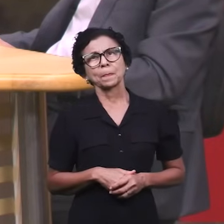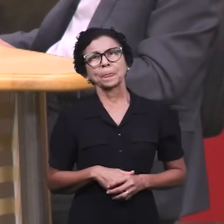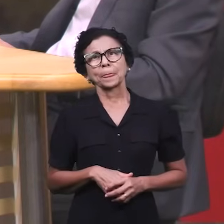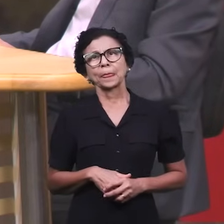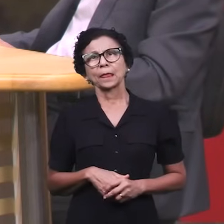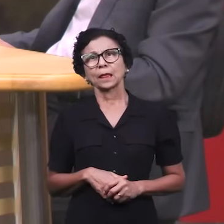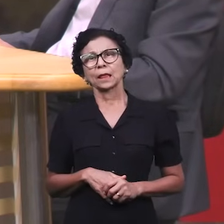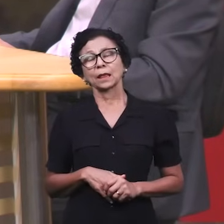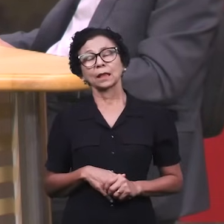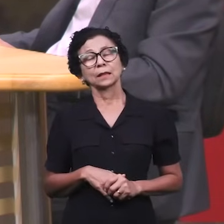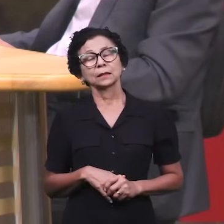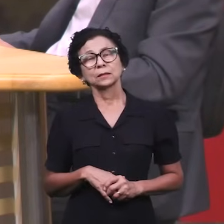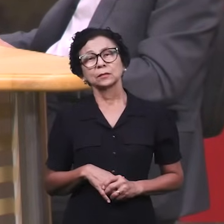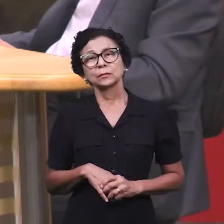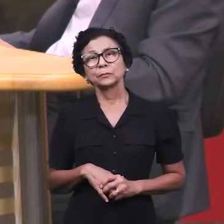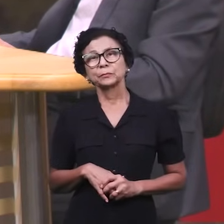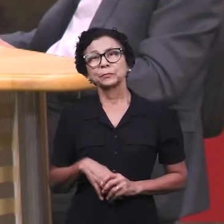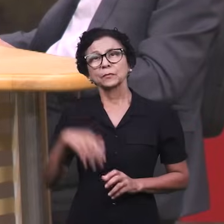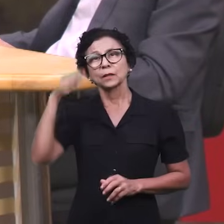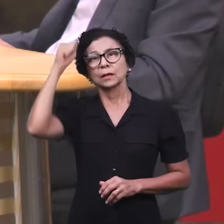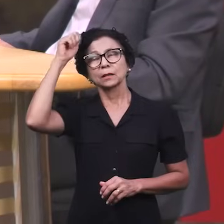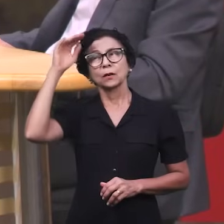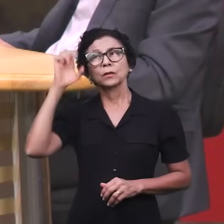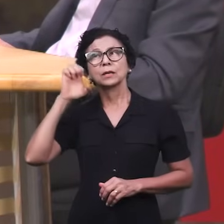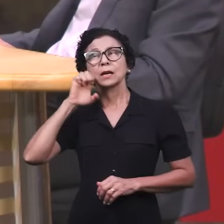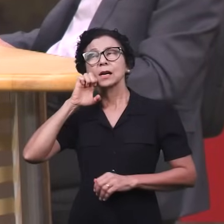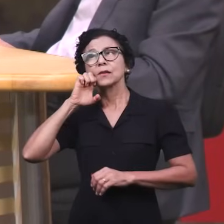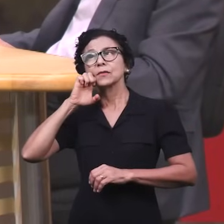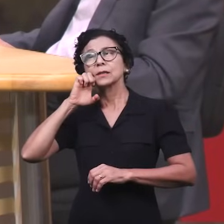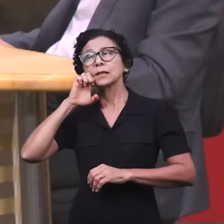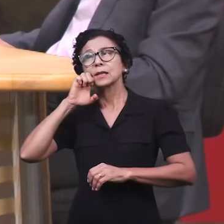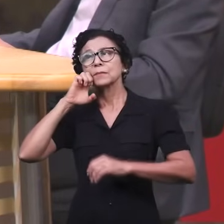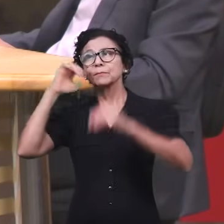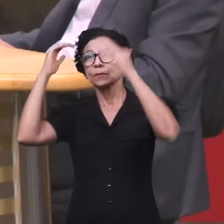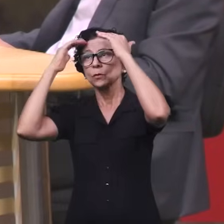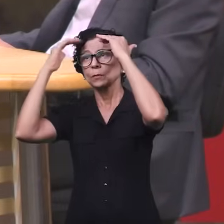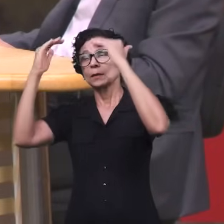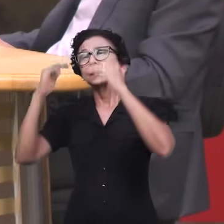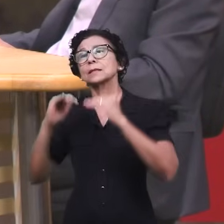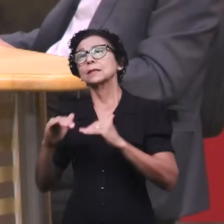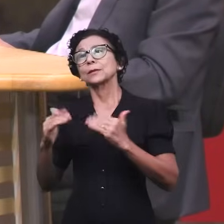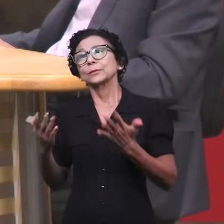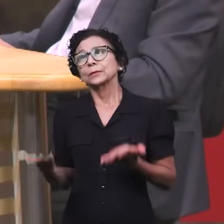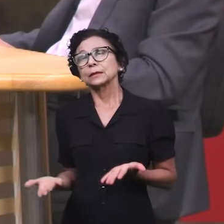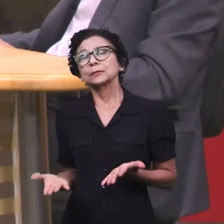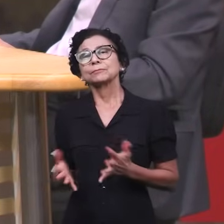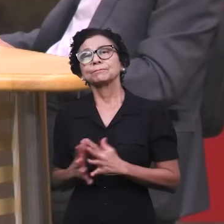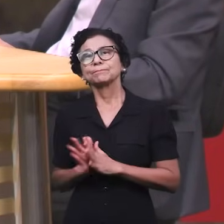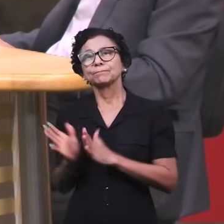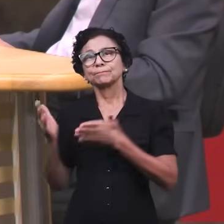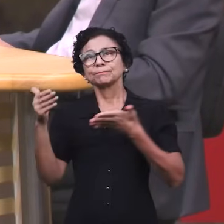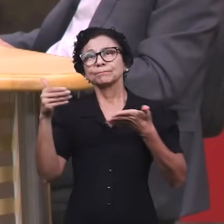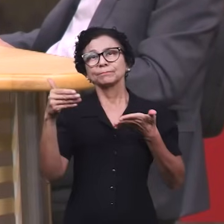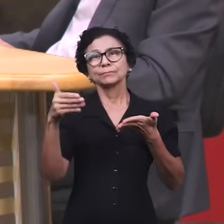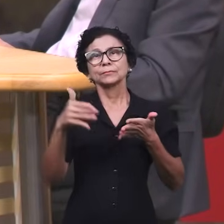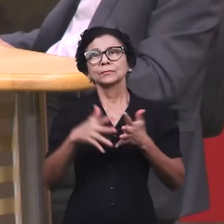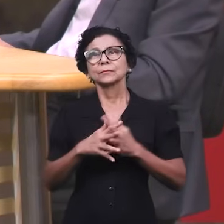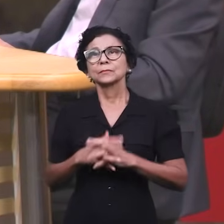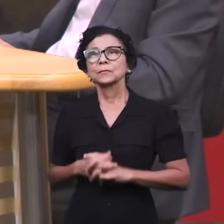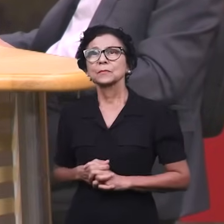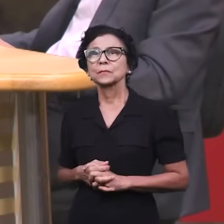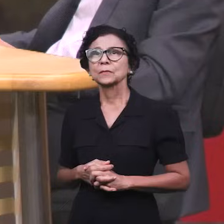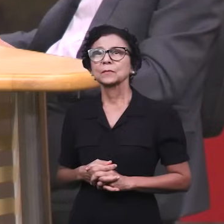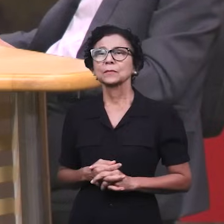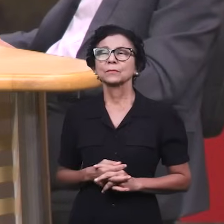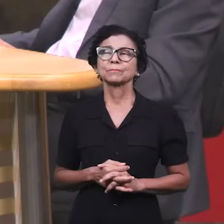Deus mas só tem um caminho para voltar é a obediência então é é não tem o o Ah não eu vou dar não tem jeito é